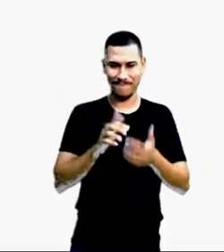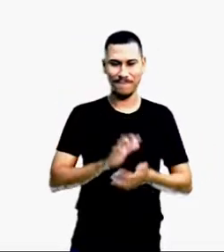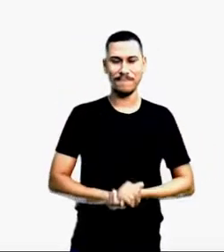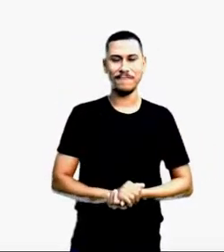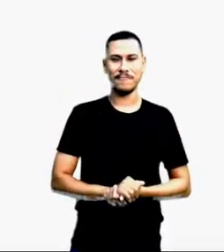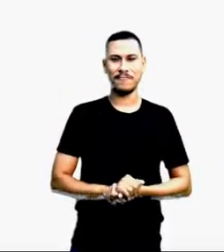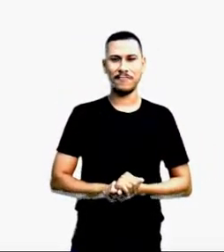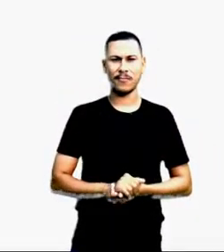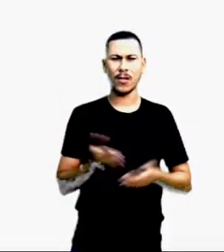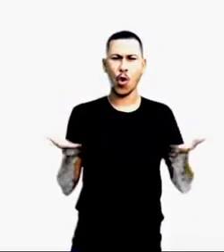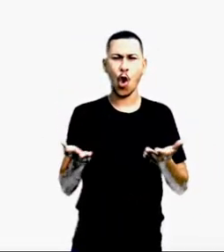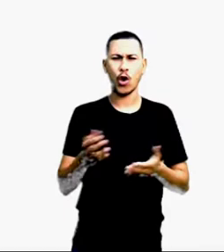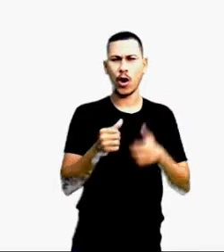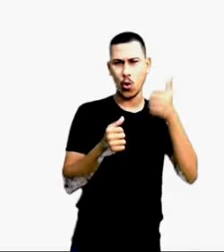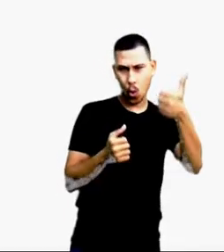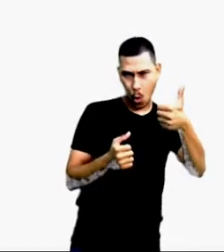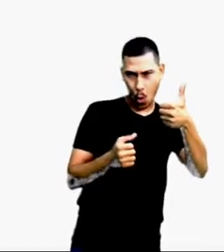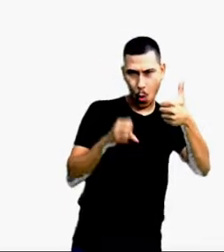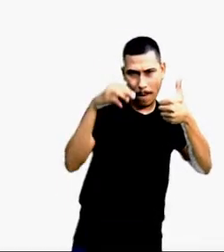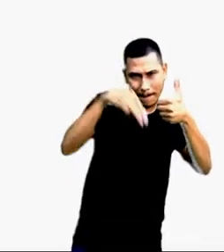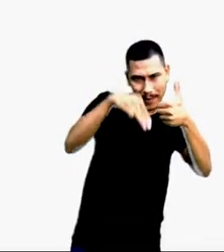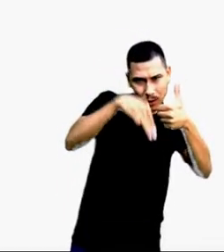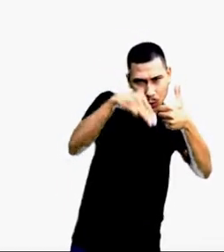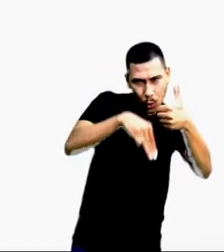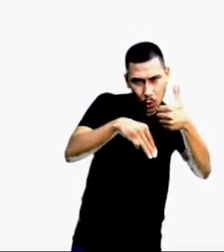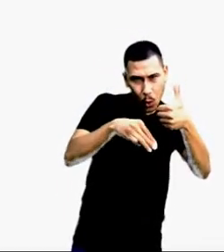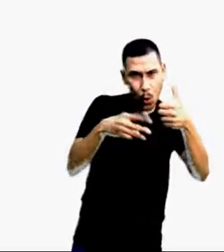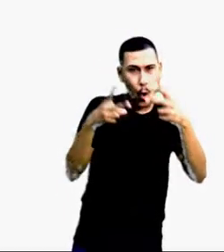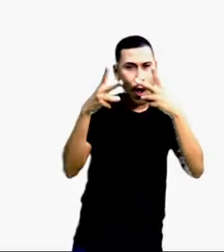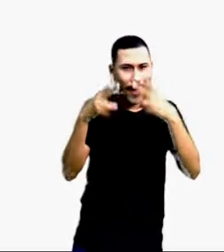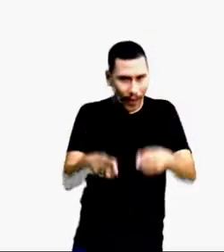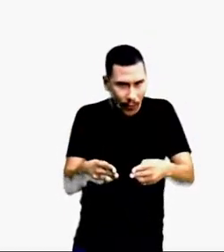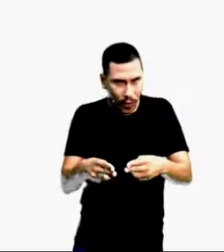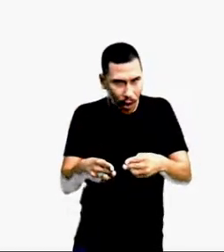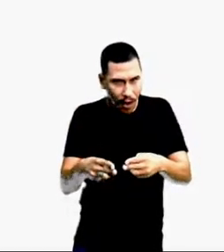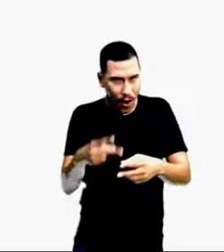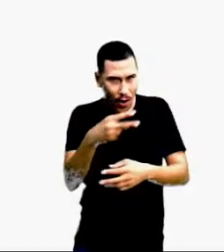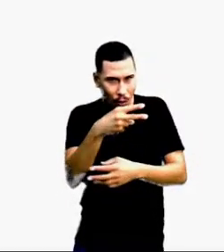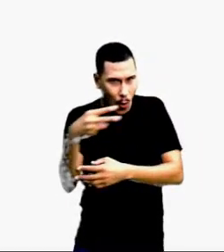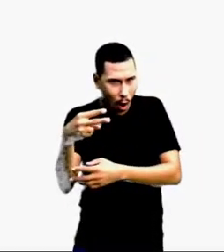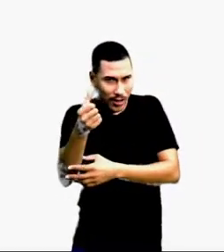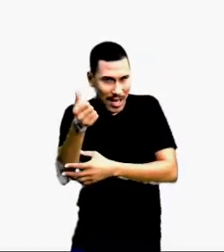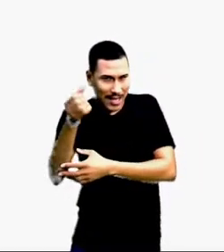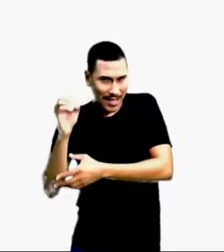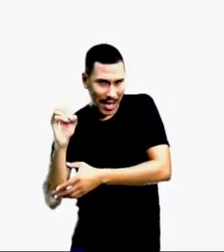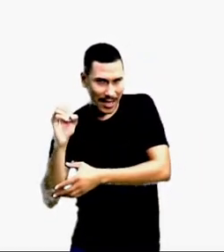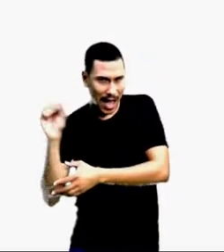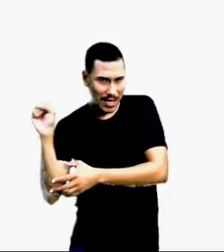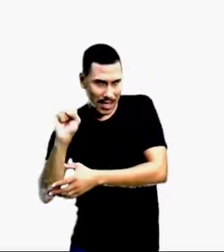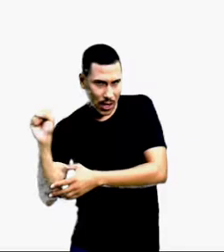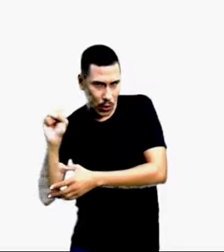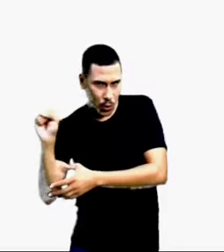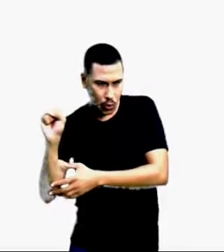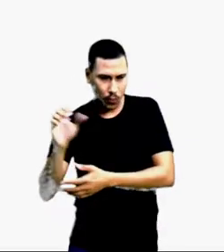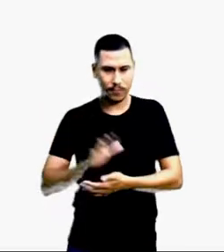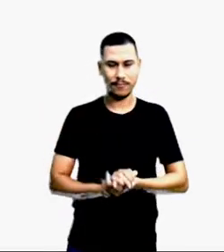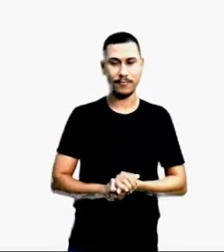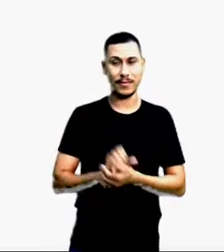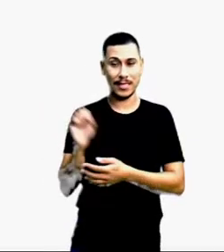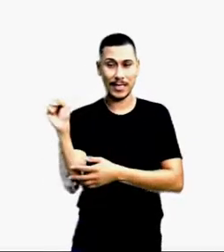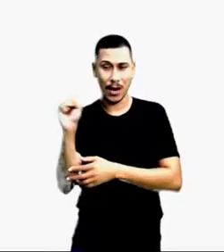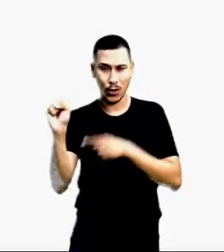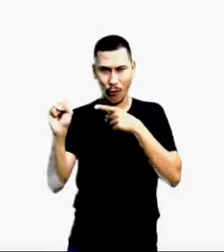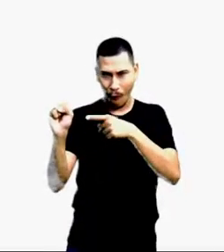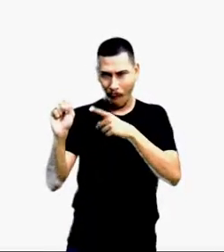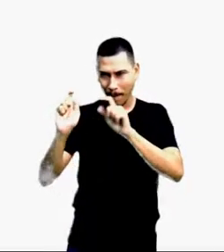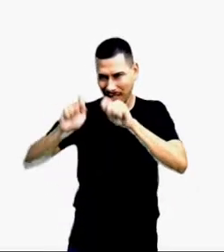E agora, 1 minuto. 1 minuto corresponde a 60 segundos. Note que segundos